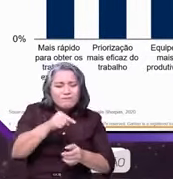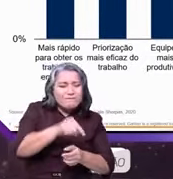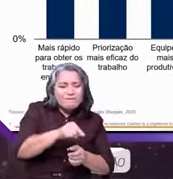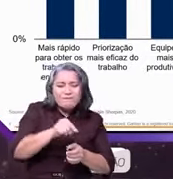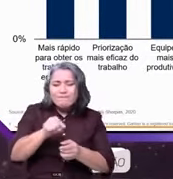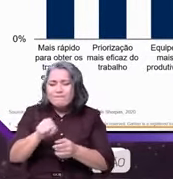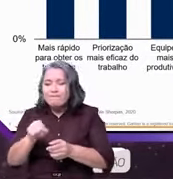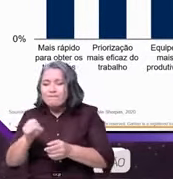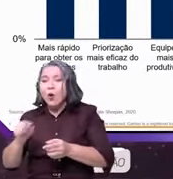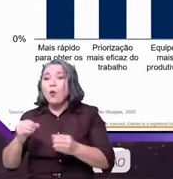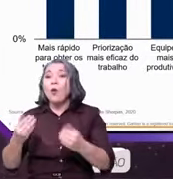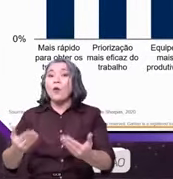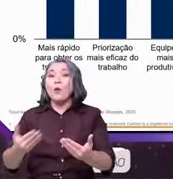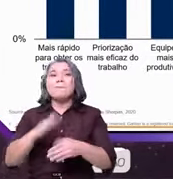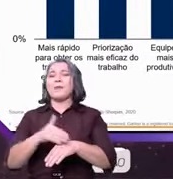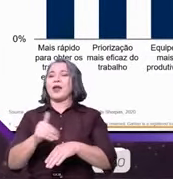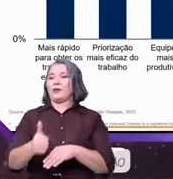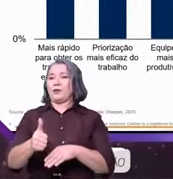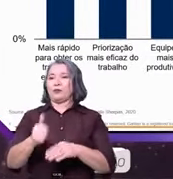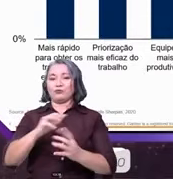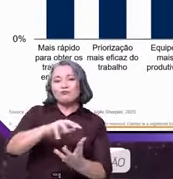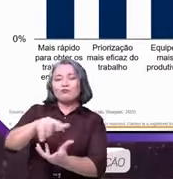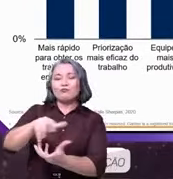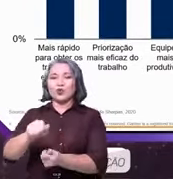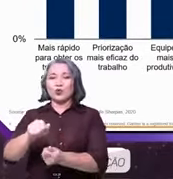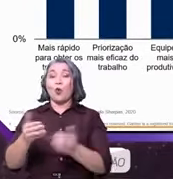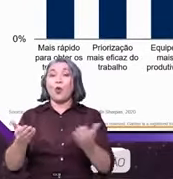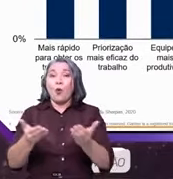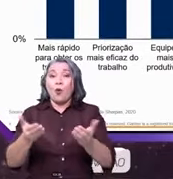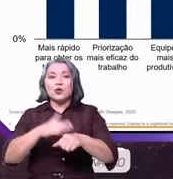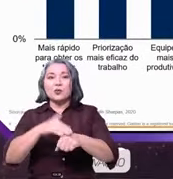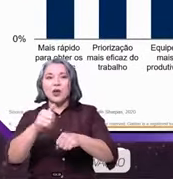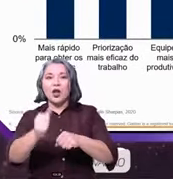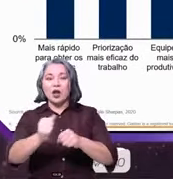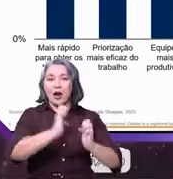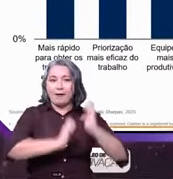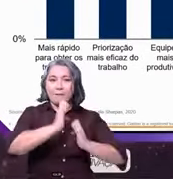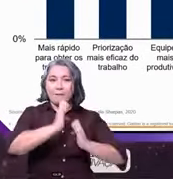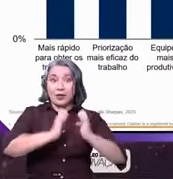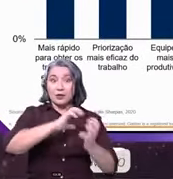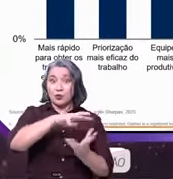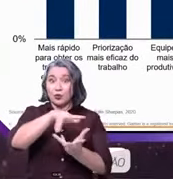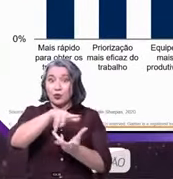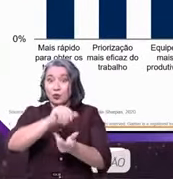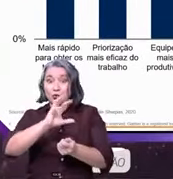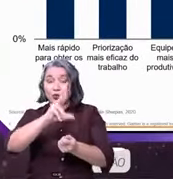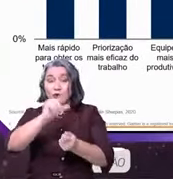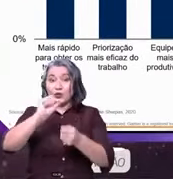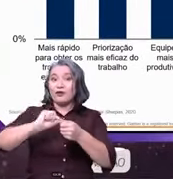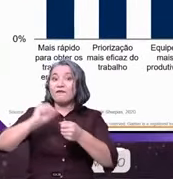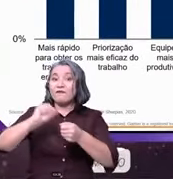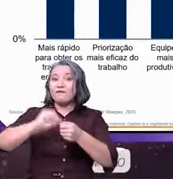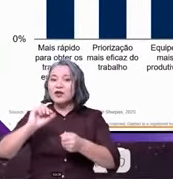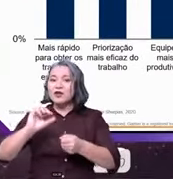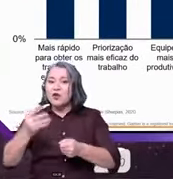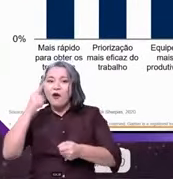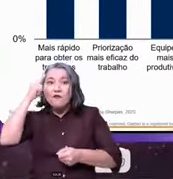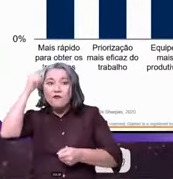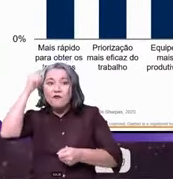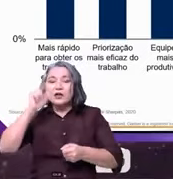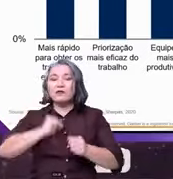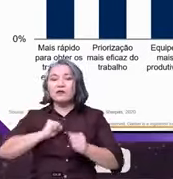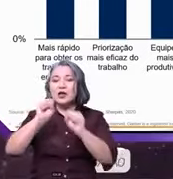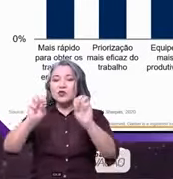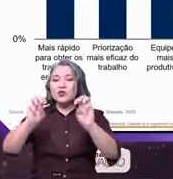quais são as melhores entregas do mundo. Hoje, reconhecidamente, as melhores fabricantes de software do mundo, todas as fabricantes de software, terceirizam software